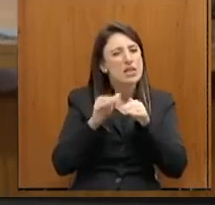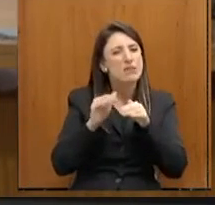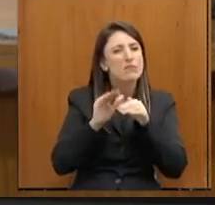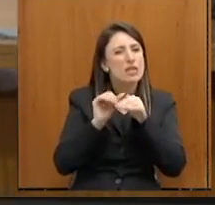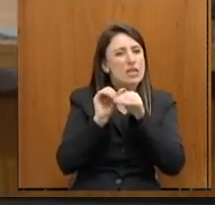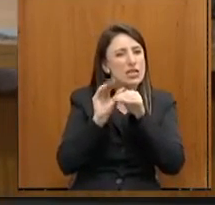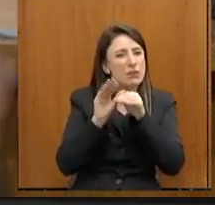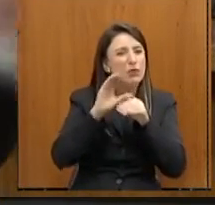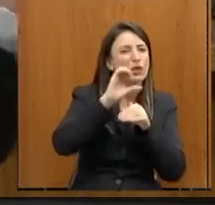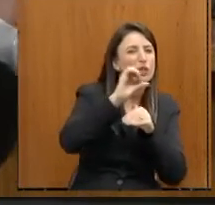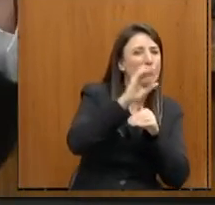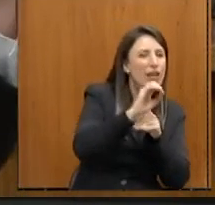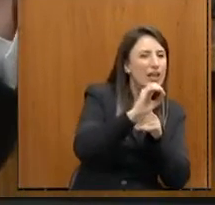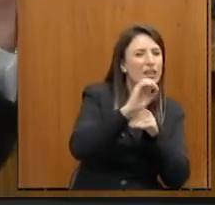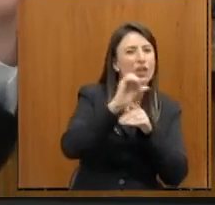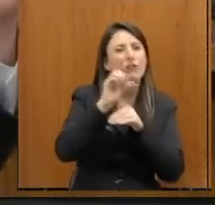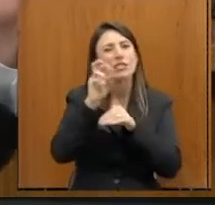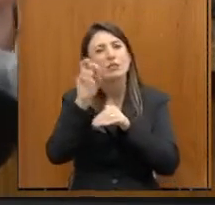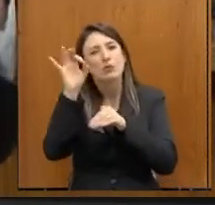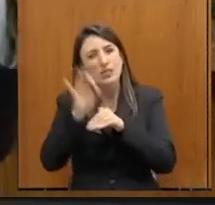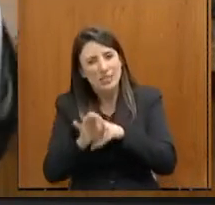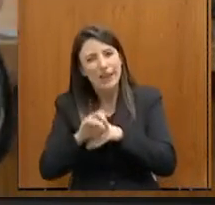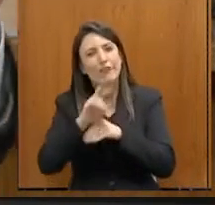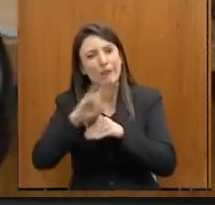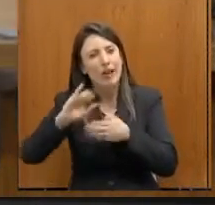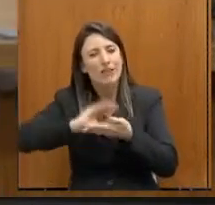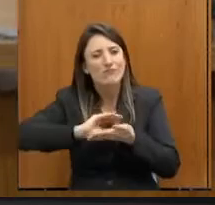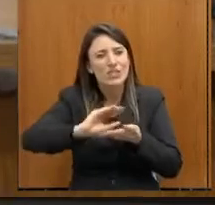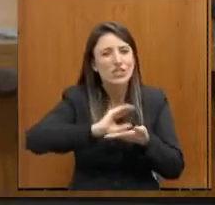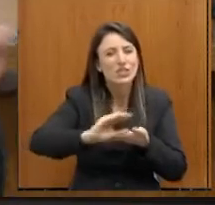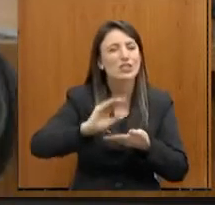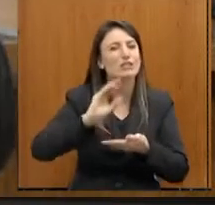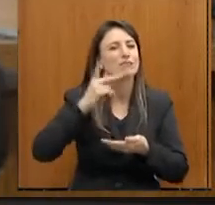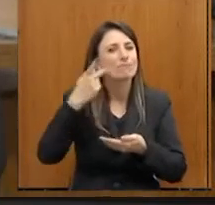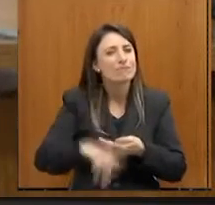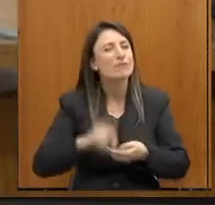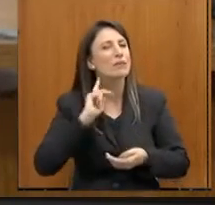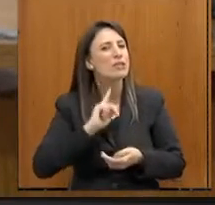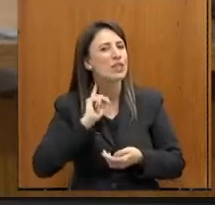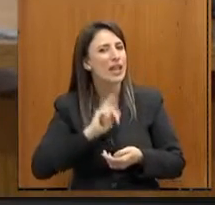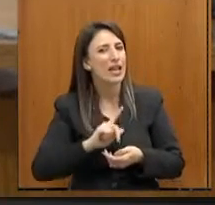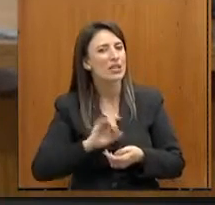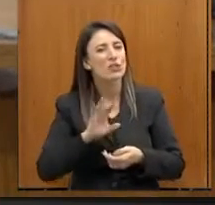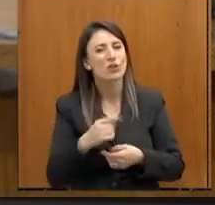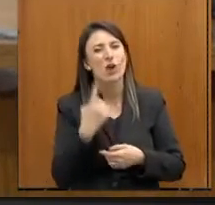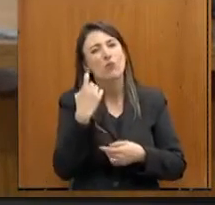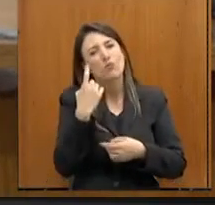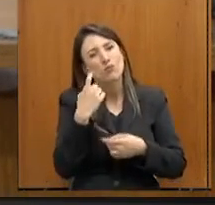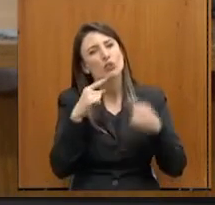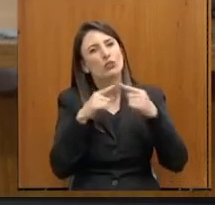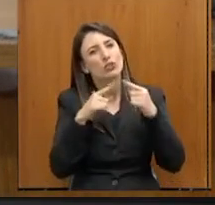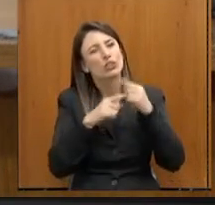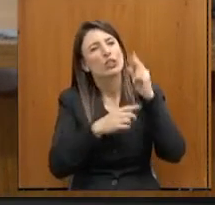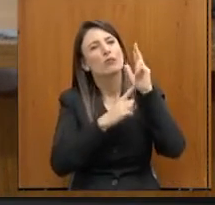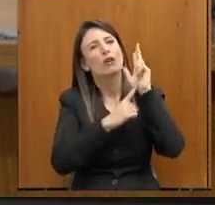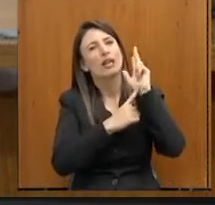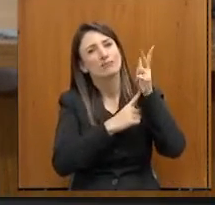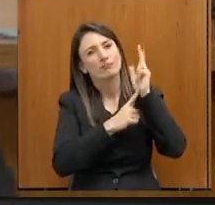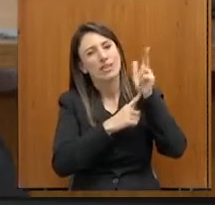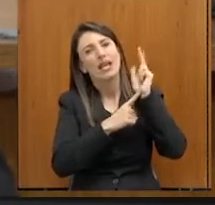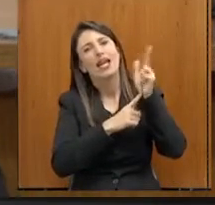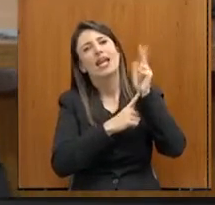cinco porcento em Minas Gerais a única tema que pode não ser é o Lico mas a gente acredita que também é o óleo Xsara Minas Gerais